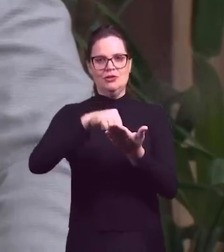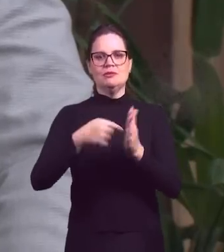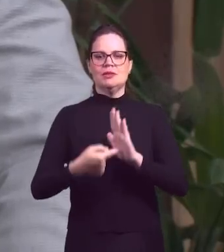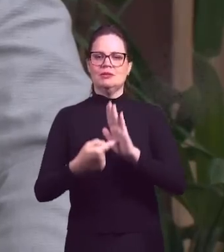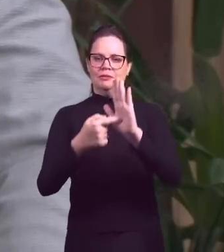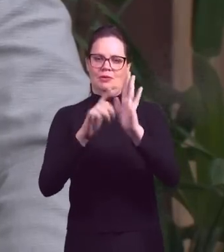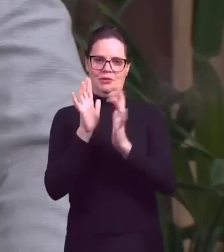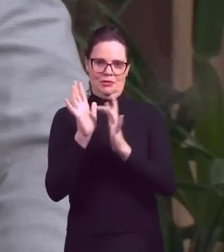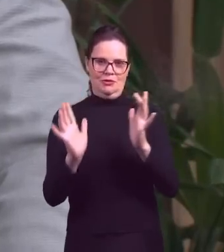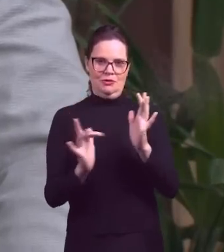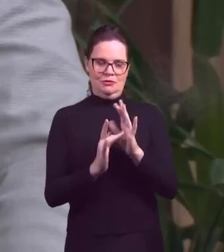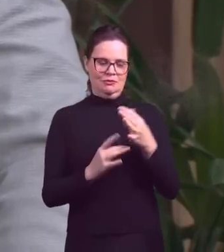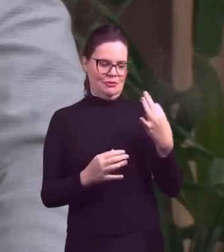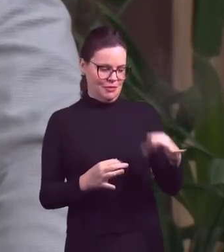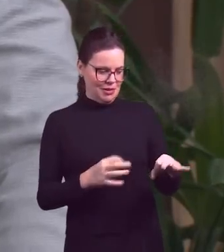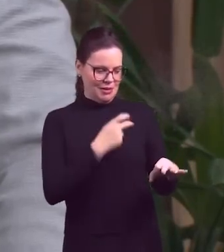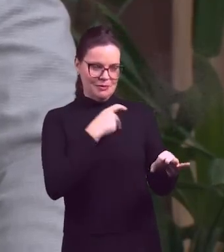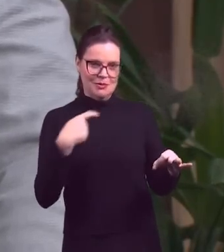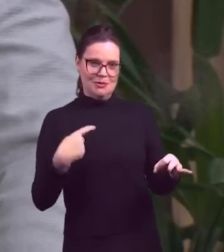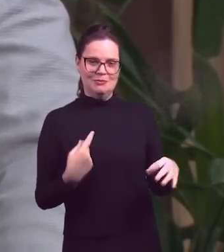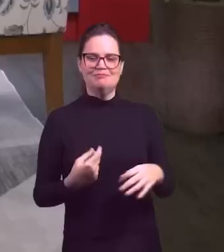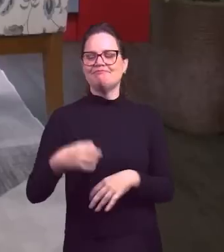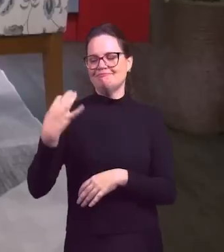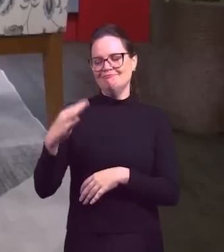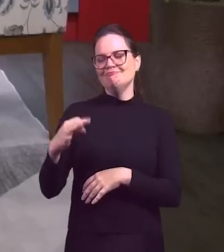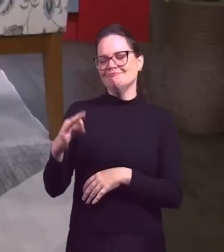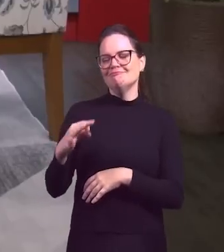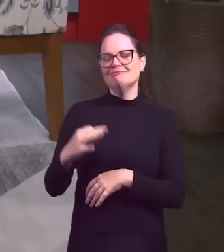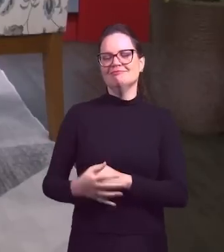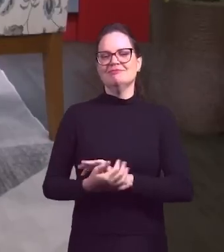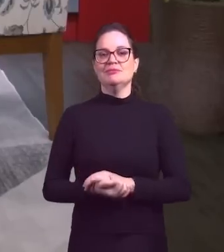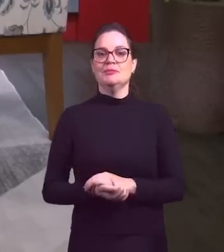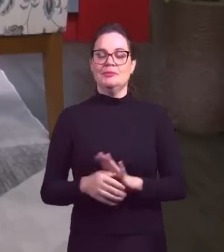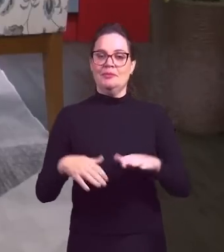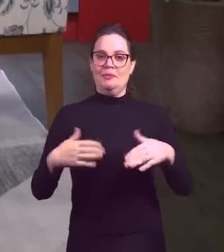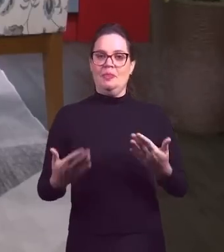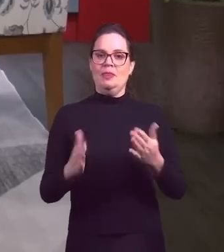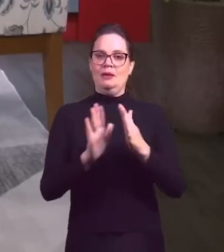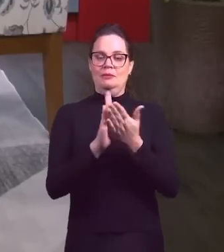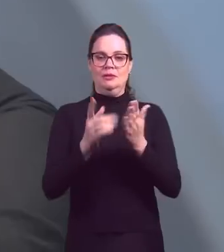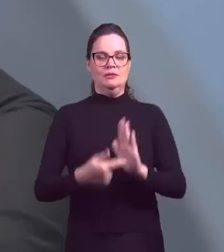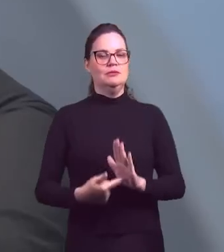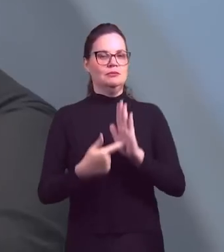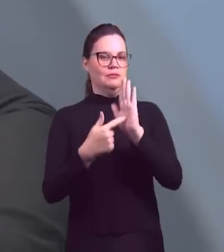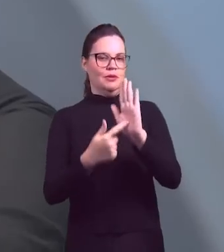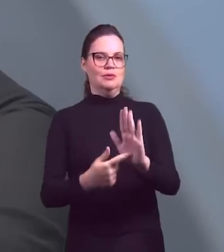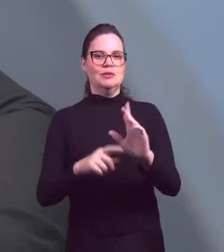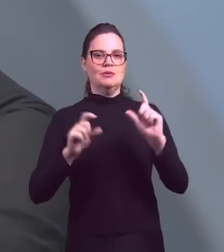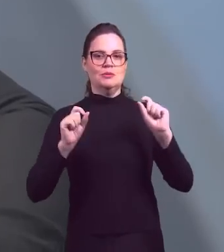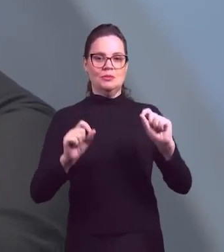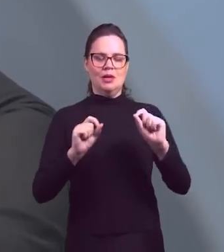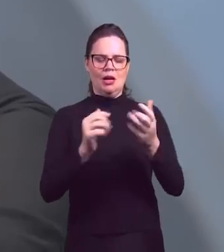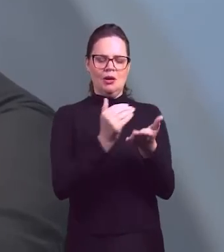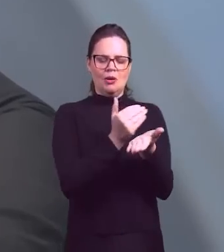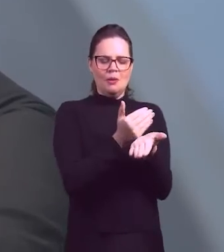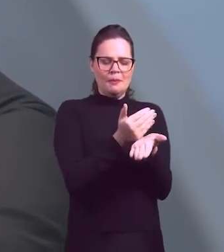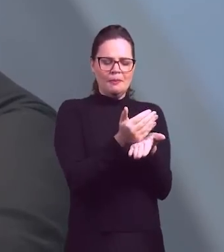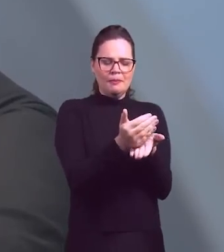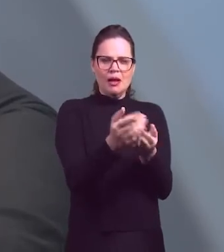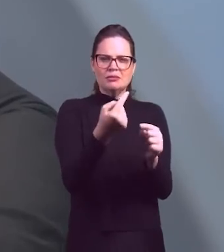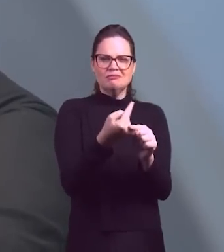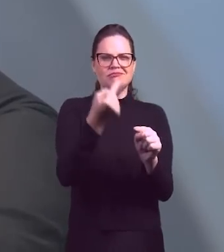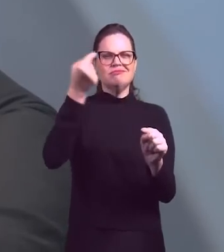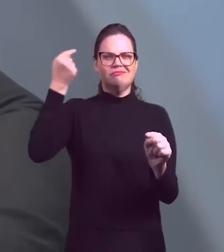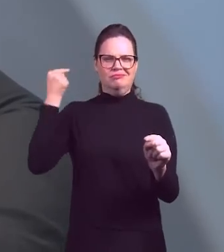do Senhor Jesus. Não é isso mesmo, pastor Lourenço? Exatamente. E a palavra do Senhor, ela se